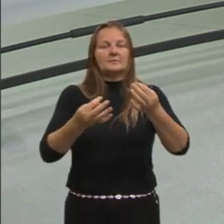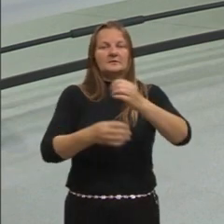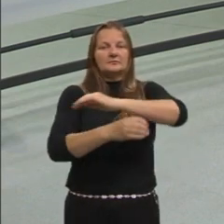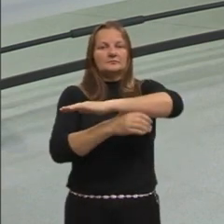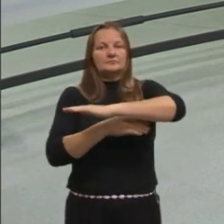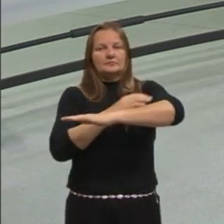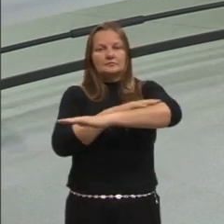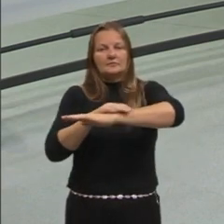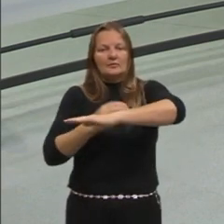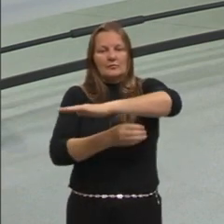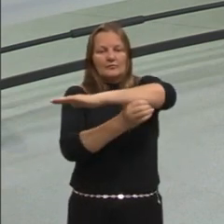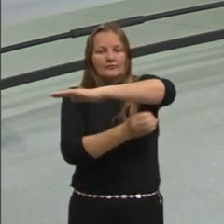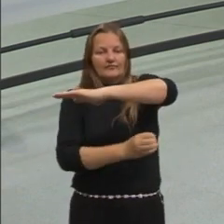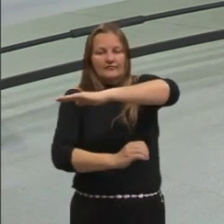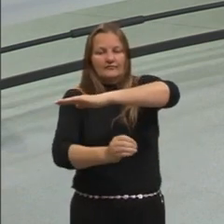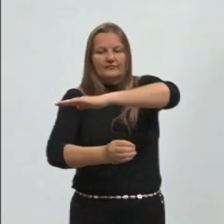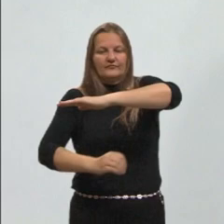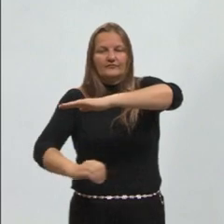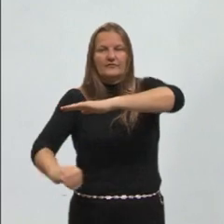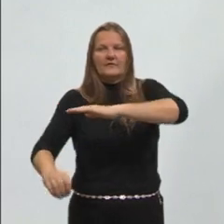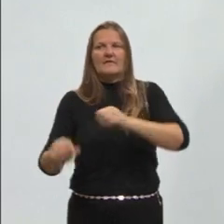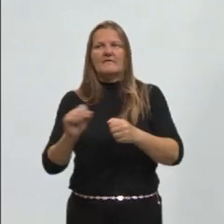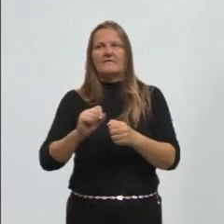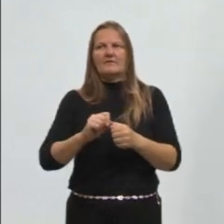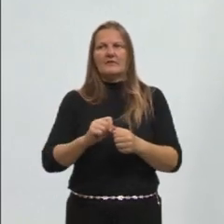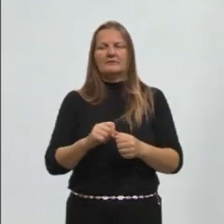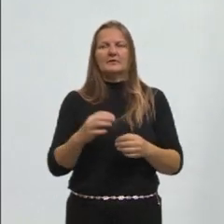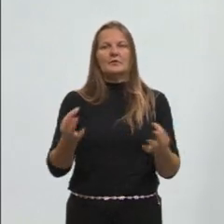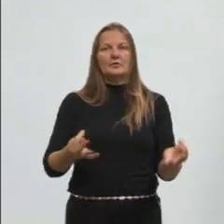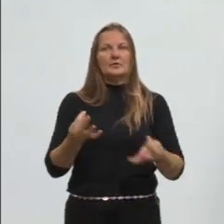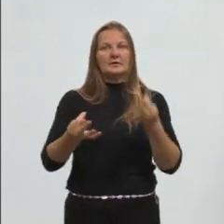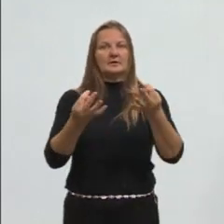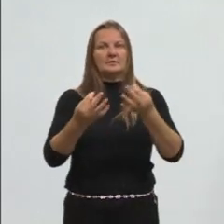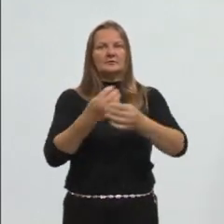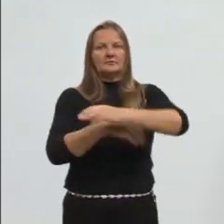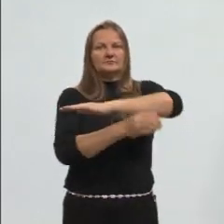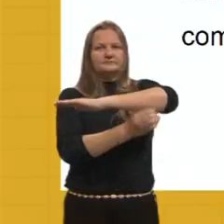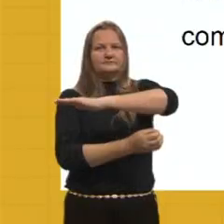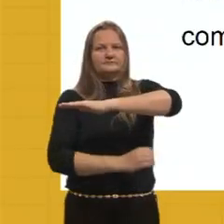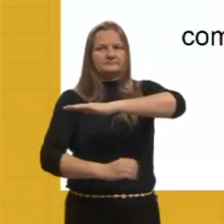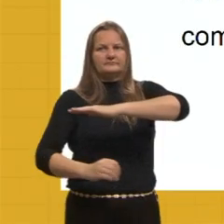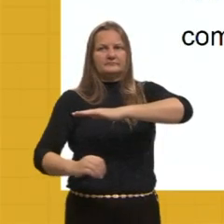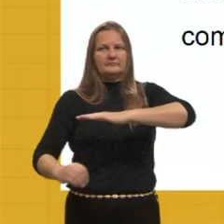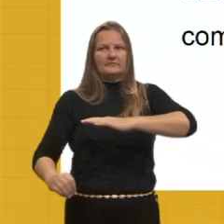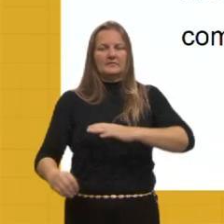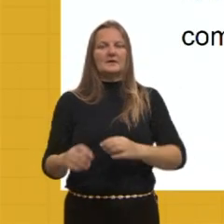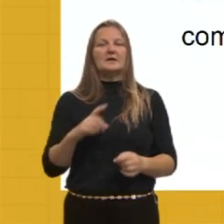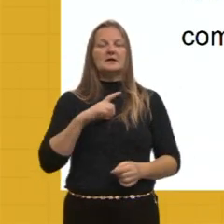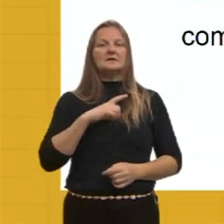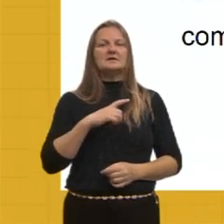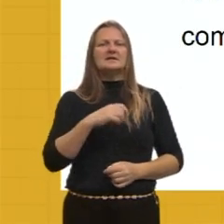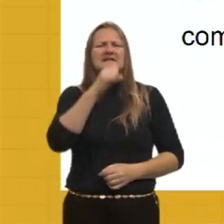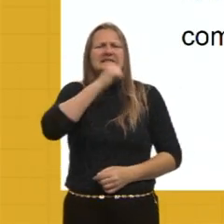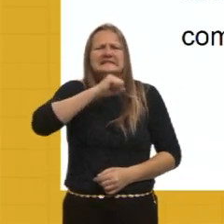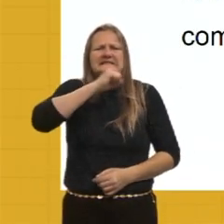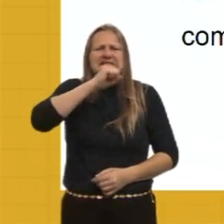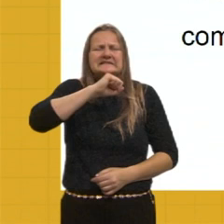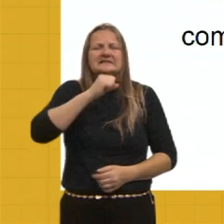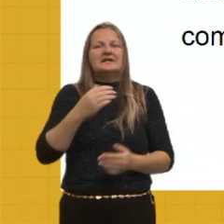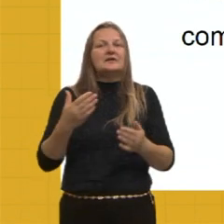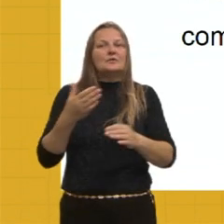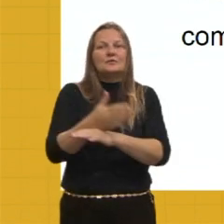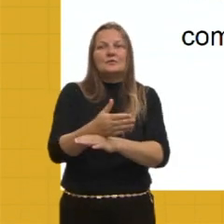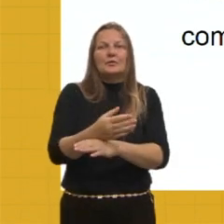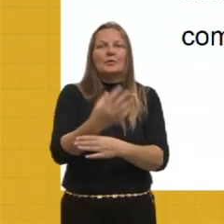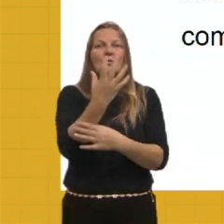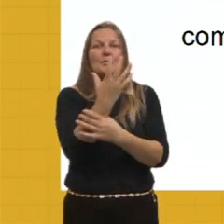eu fiquei pensando de repente falta atualizar os nossos tratamentos né porque normalmente as estações de tratamento elas são muito e ainda não entrou essa